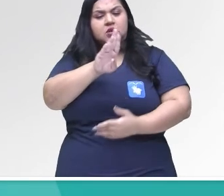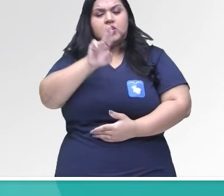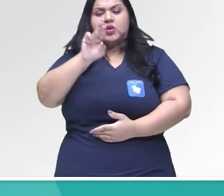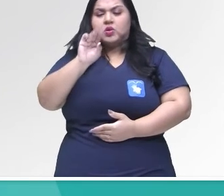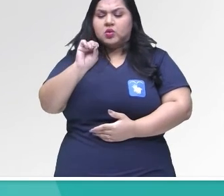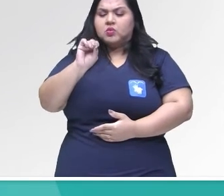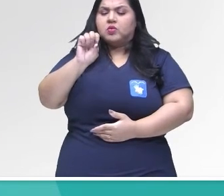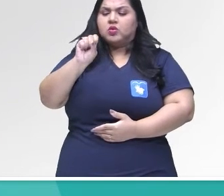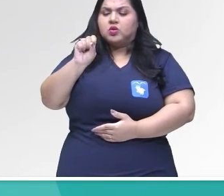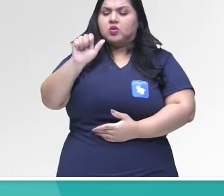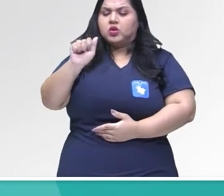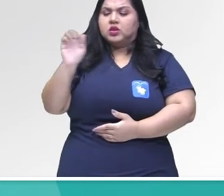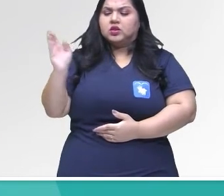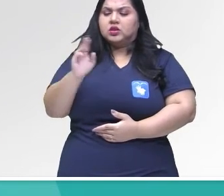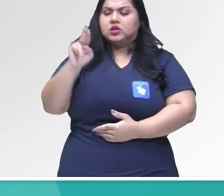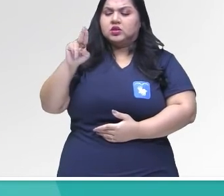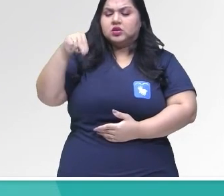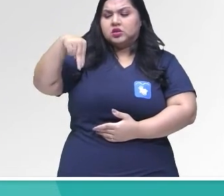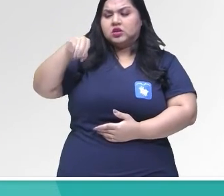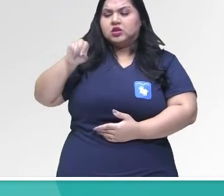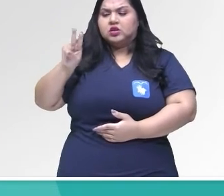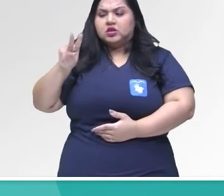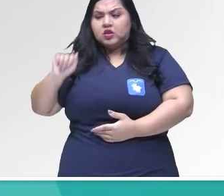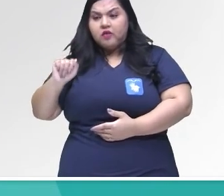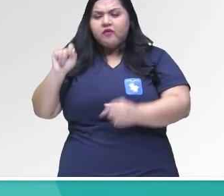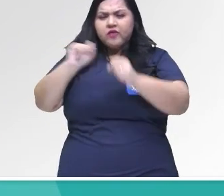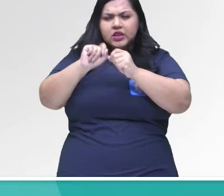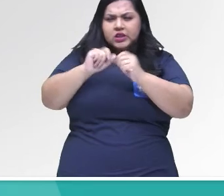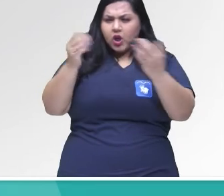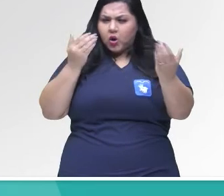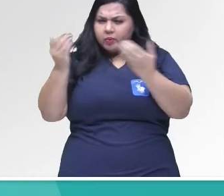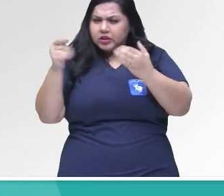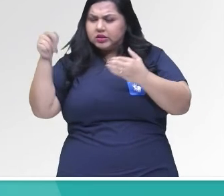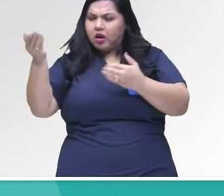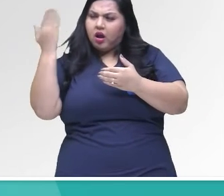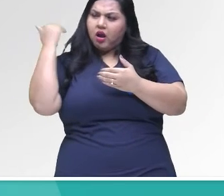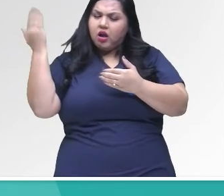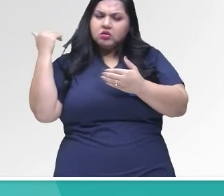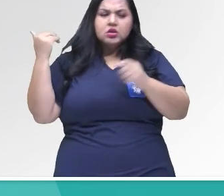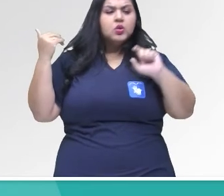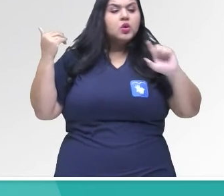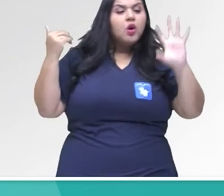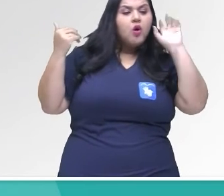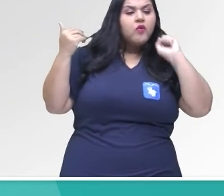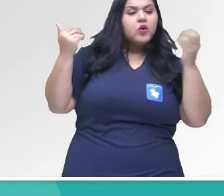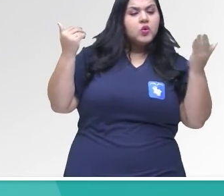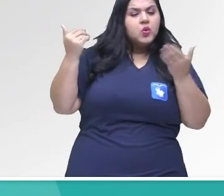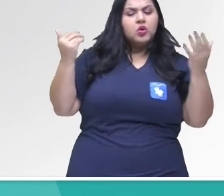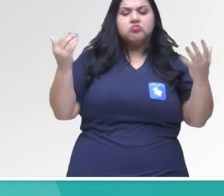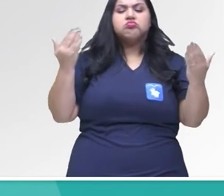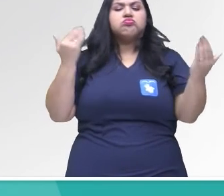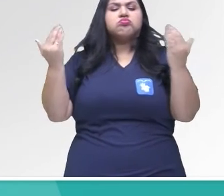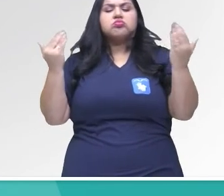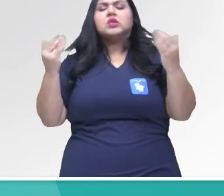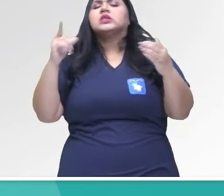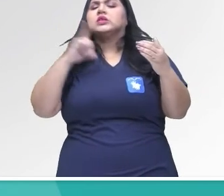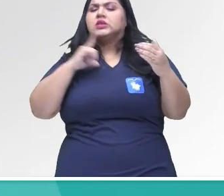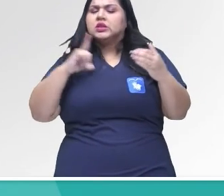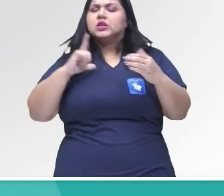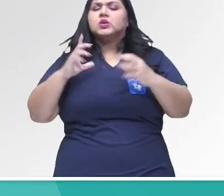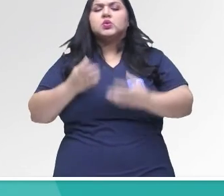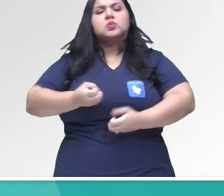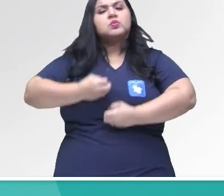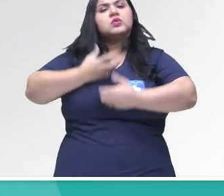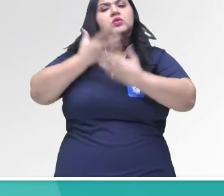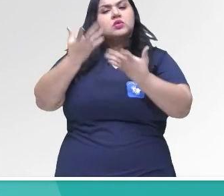essas músicas, fazer a comparação da música Bossa Nova das músicas que vocês estão ouvindo hoje. Existe toda uma poesia. E